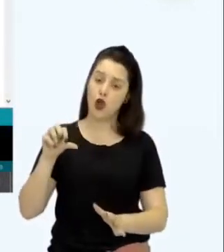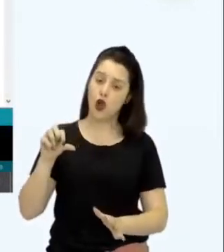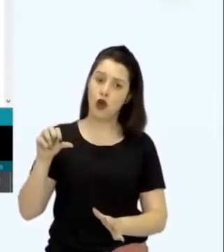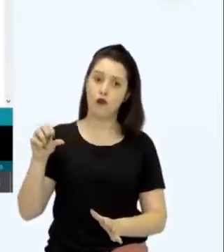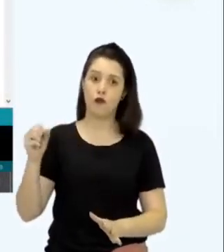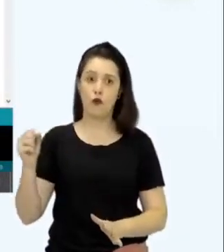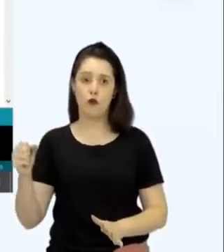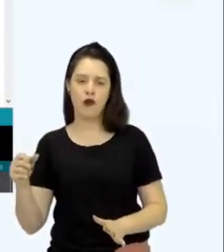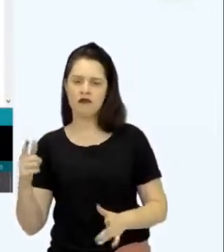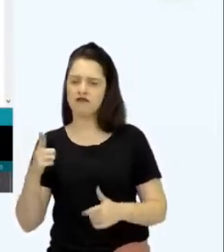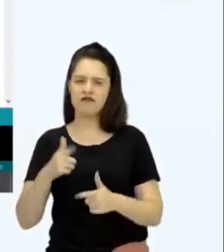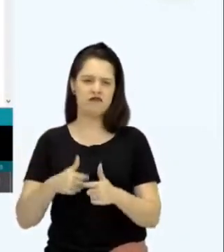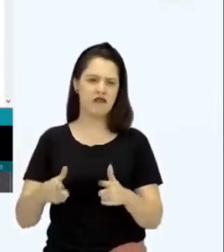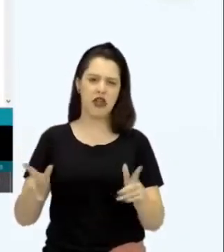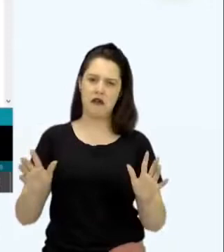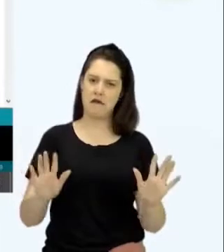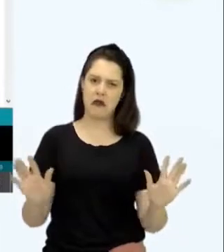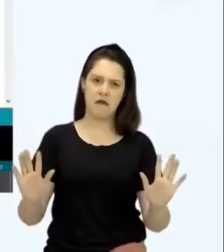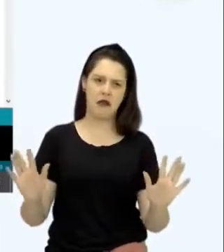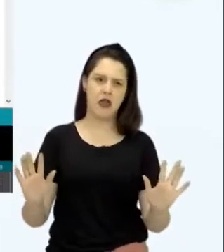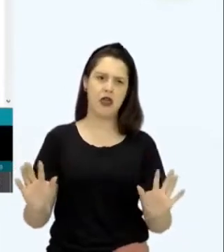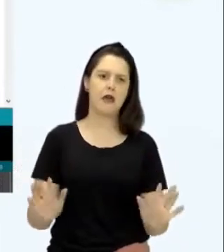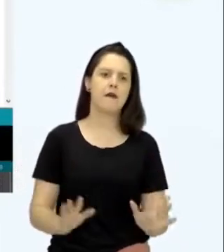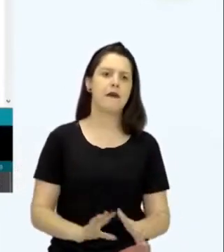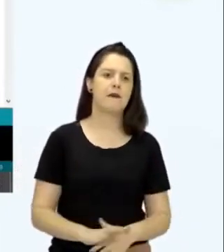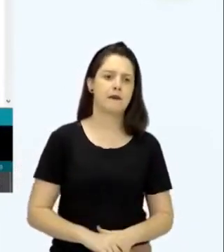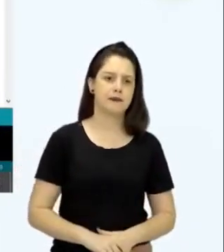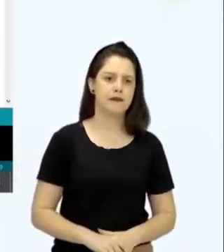tem problema, você conecta na que estiver aparecendo.